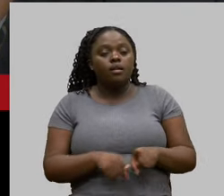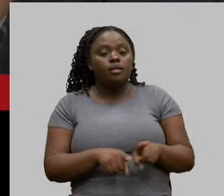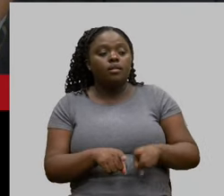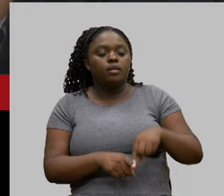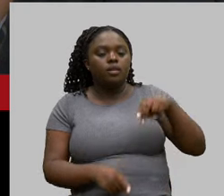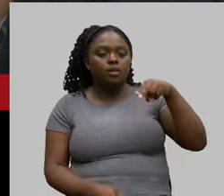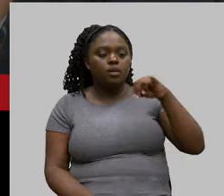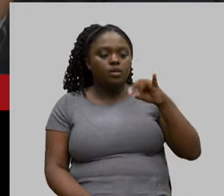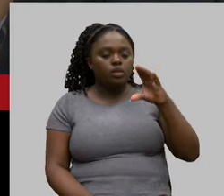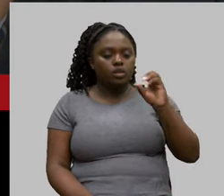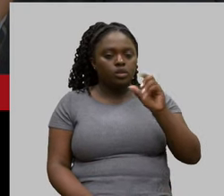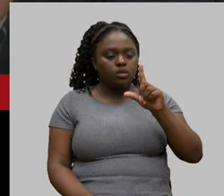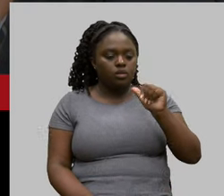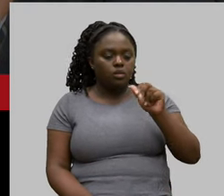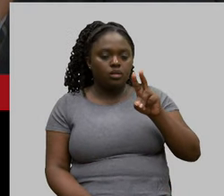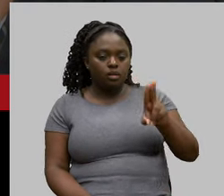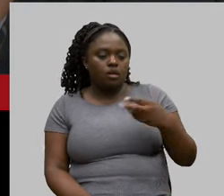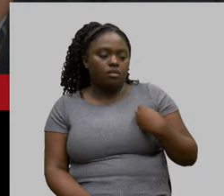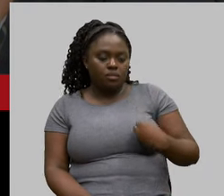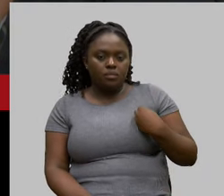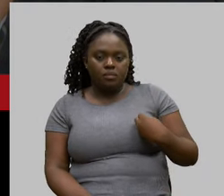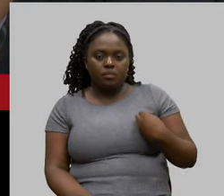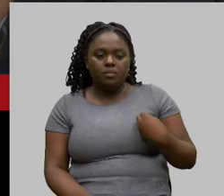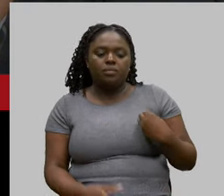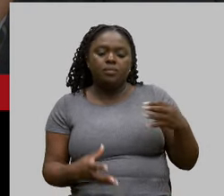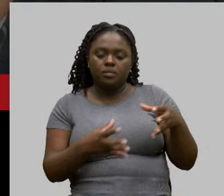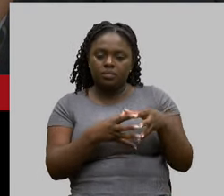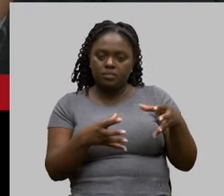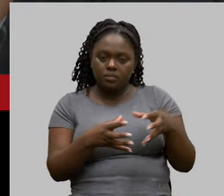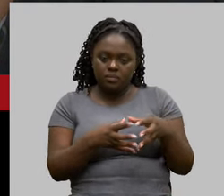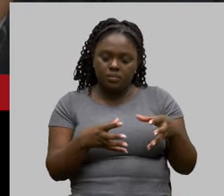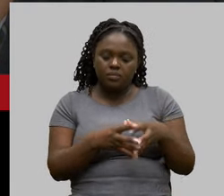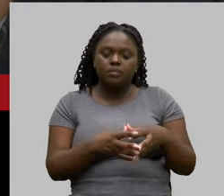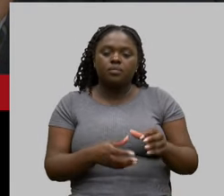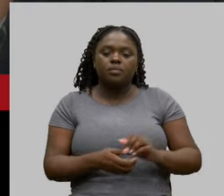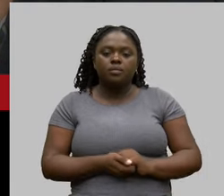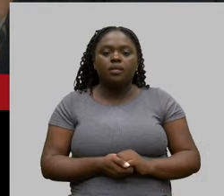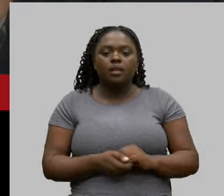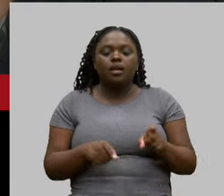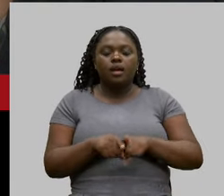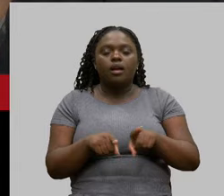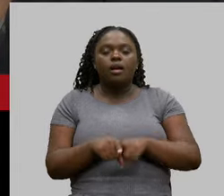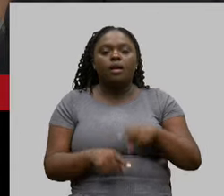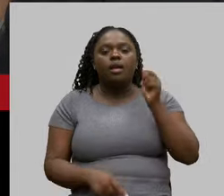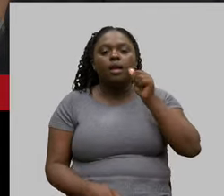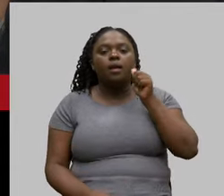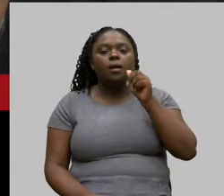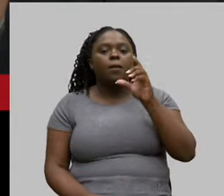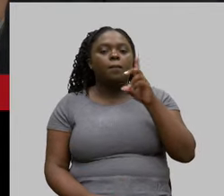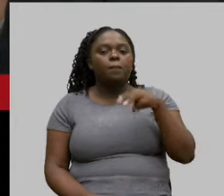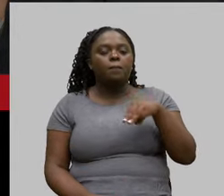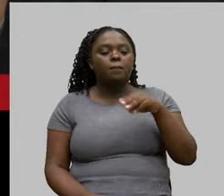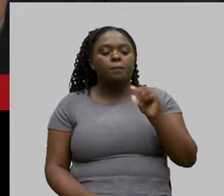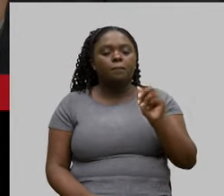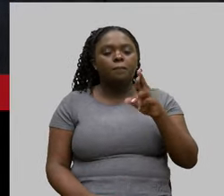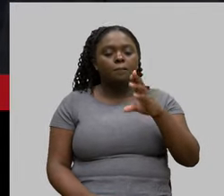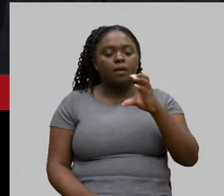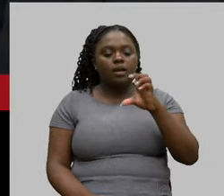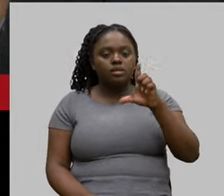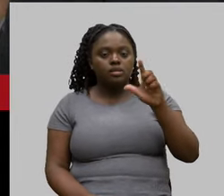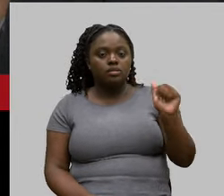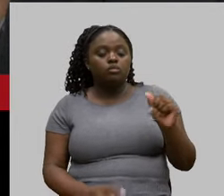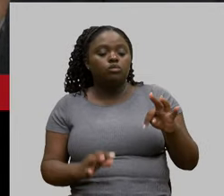presente nessa mesa também é membro dessa comissão Dr Herman Richard aqui presente Dra Marcela aqui presente também todos em busca de sempre